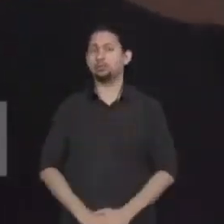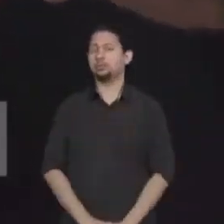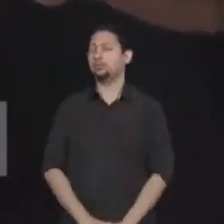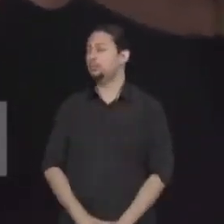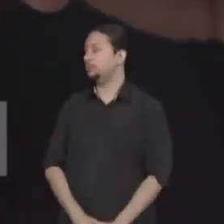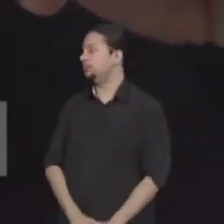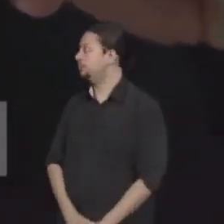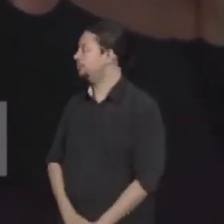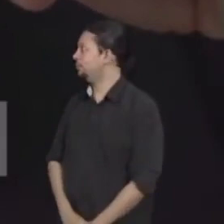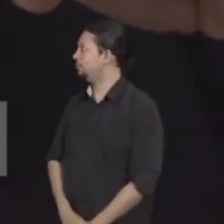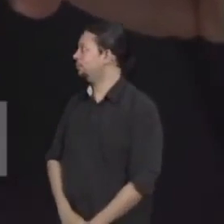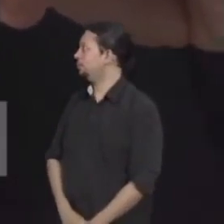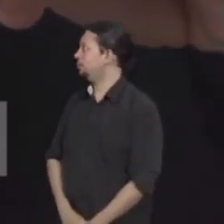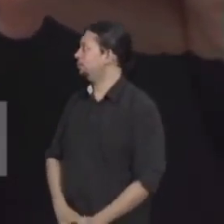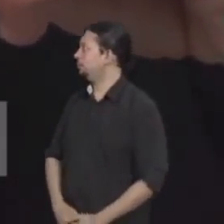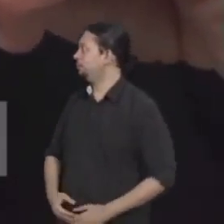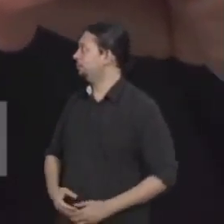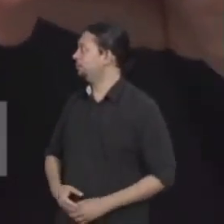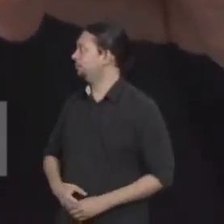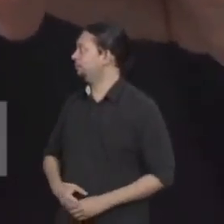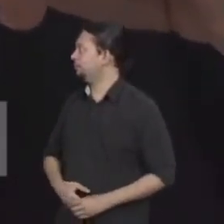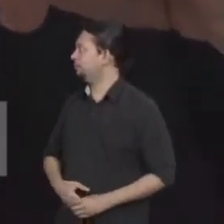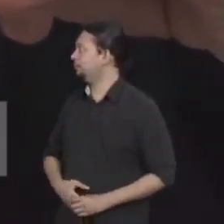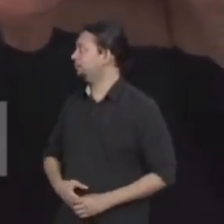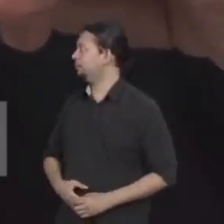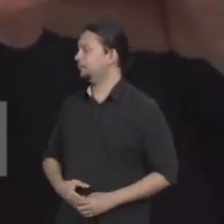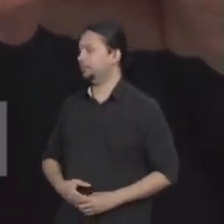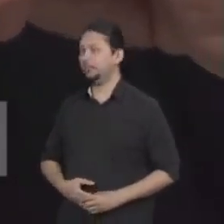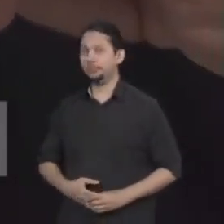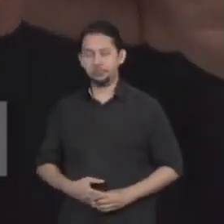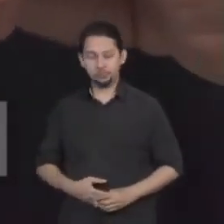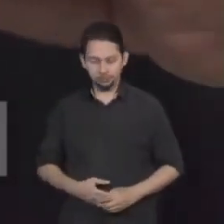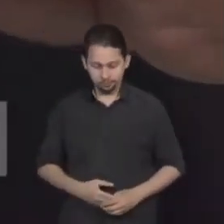E aí eu vou passar um pouco por fora também,